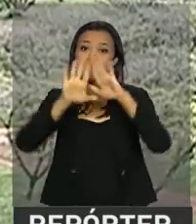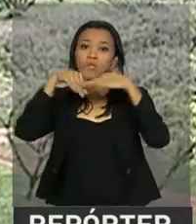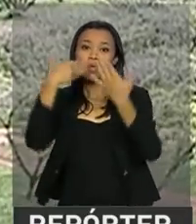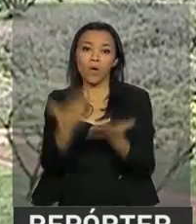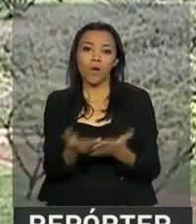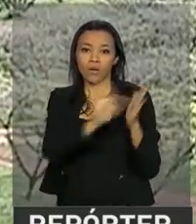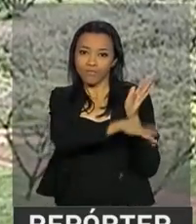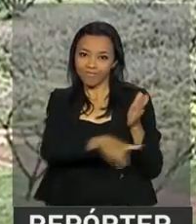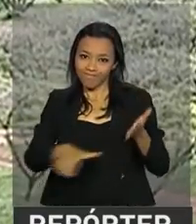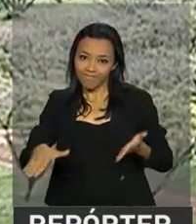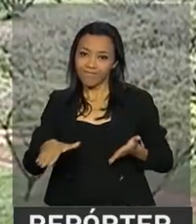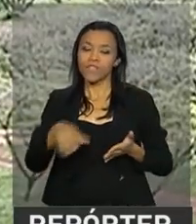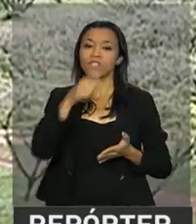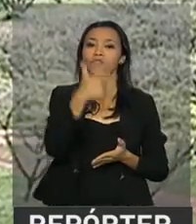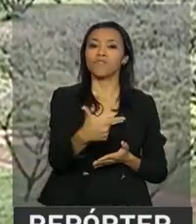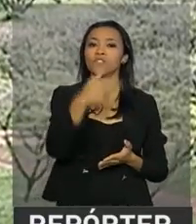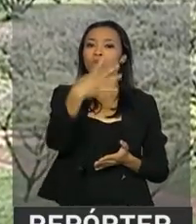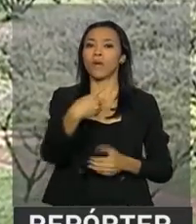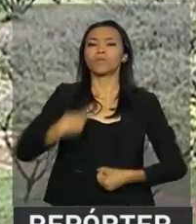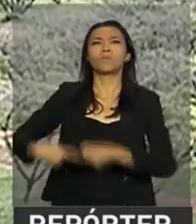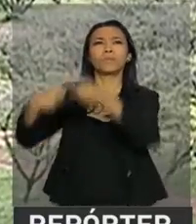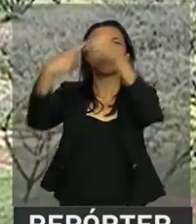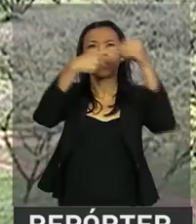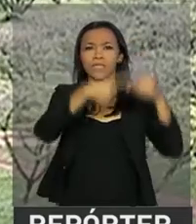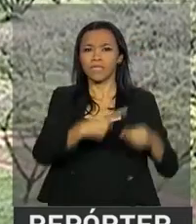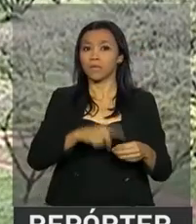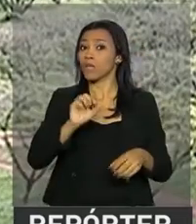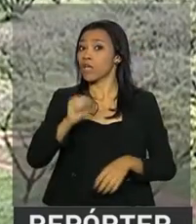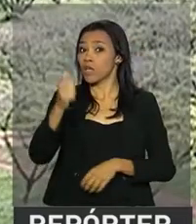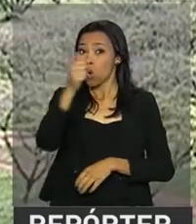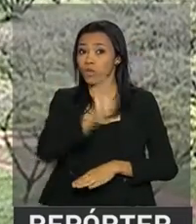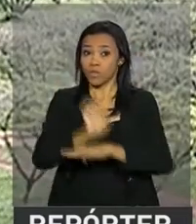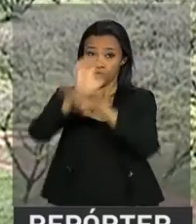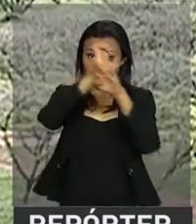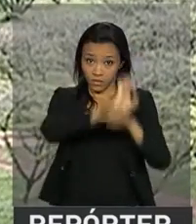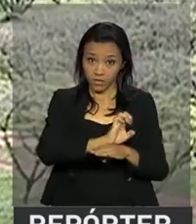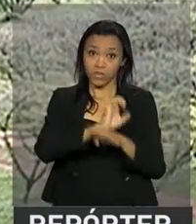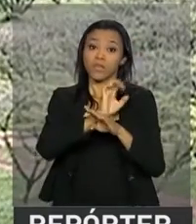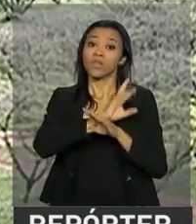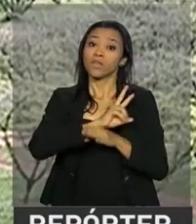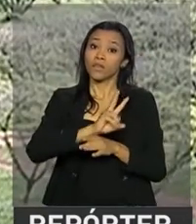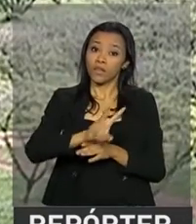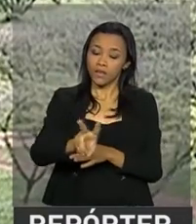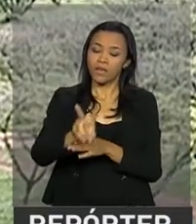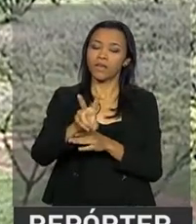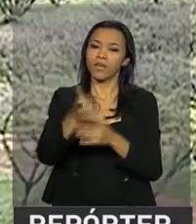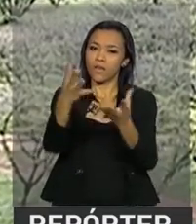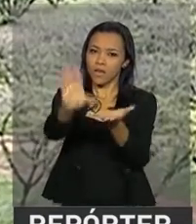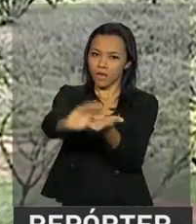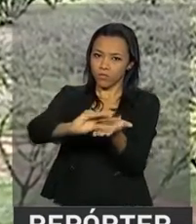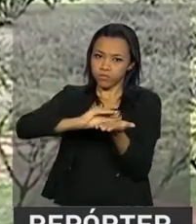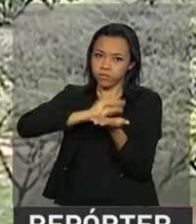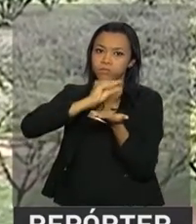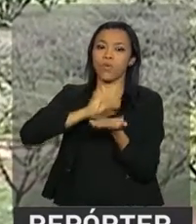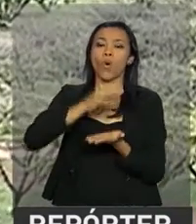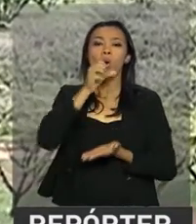ensino infantil de 24 municípios em 11 estados que receberam um repasse no valor de